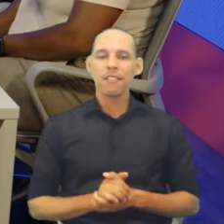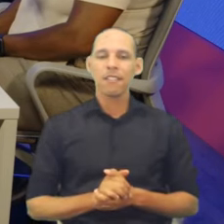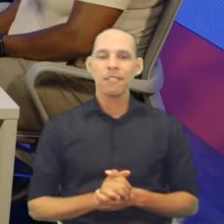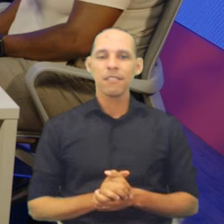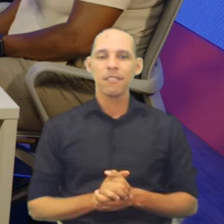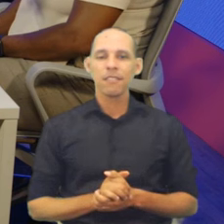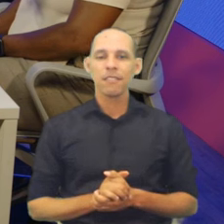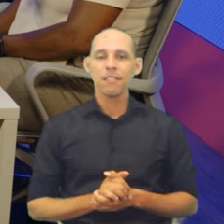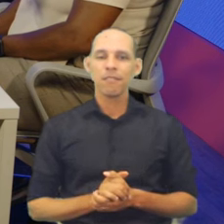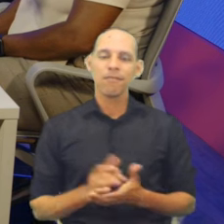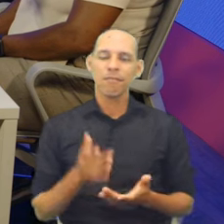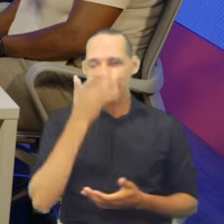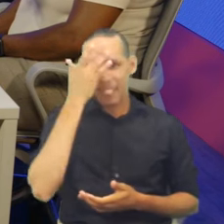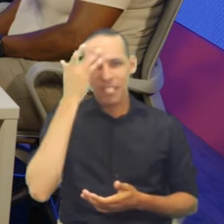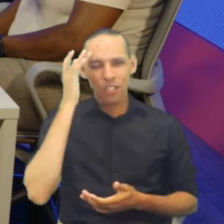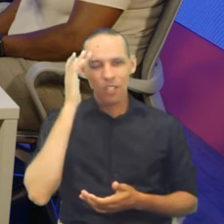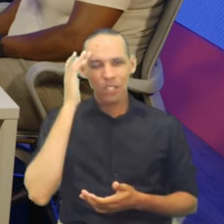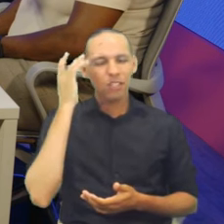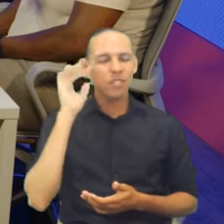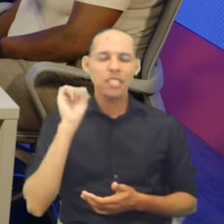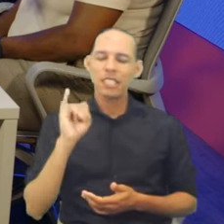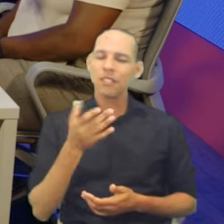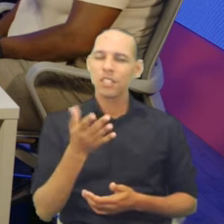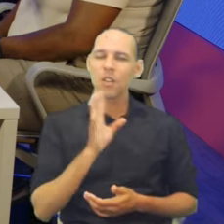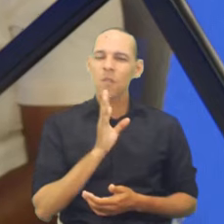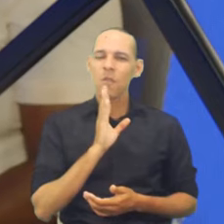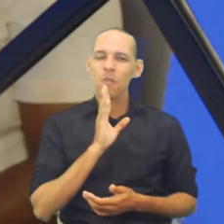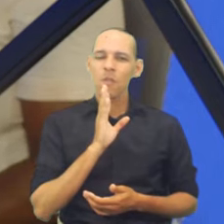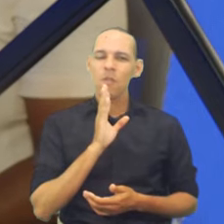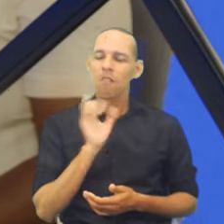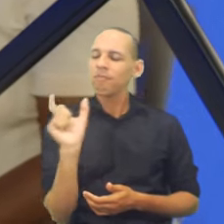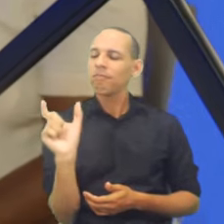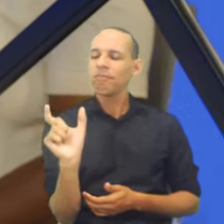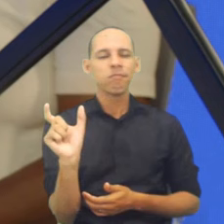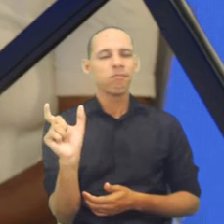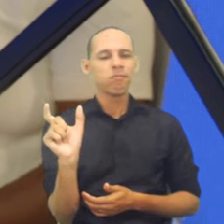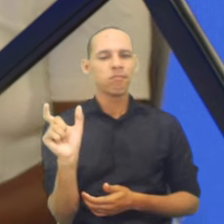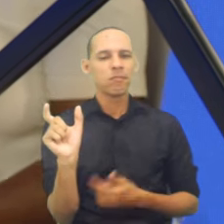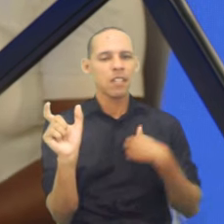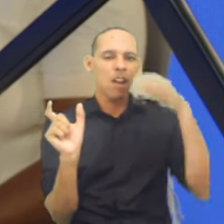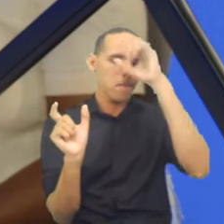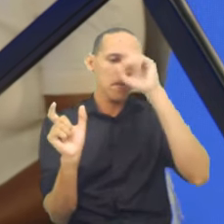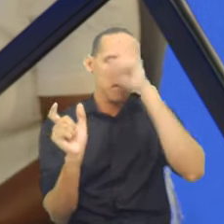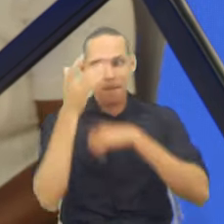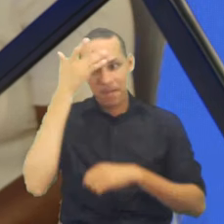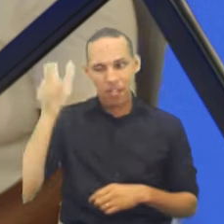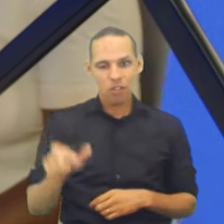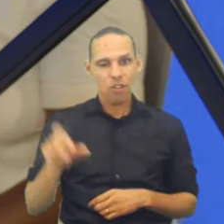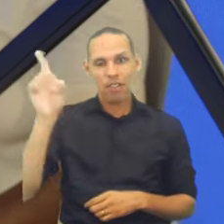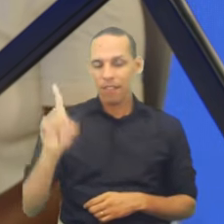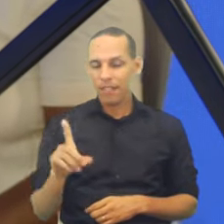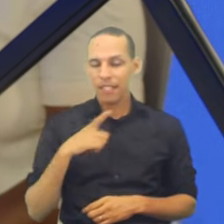eh vou falar uma coisa não sei se você conhece mas foi um um um termo que eu eh aprendi com uma pessoa que